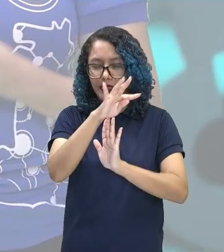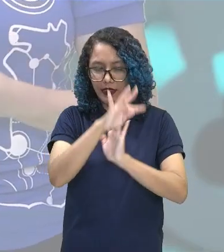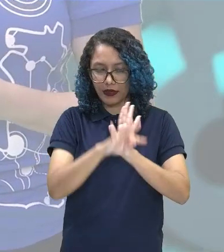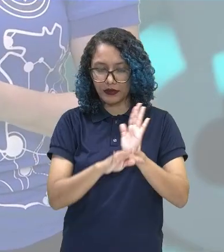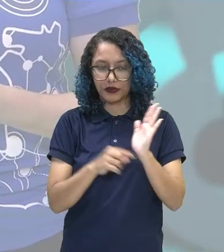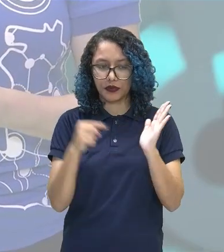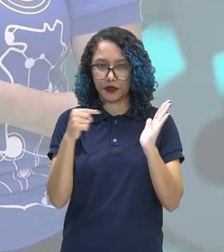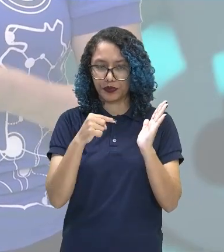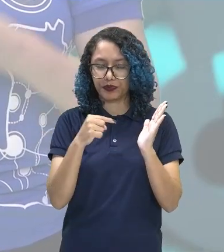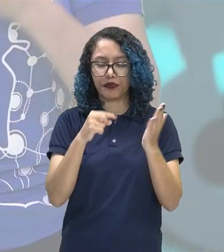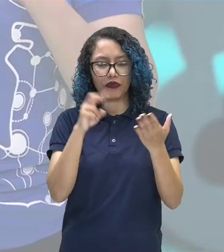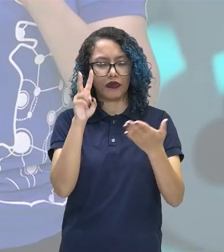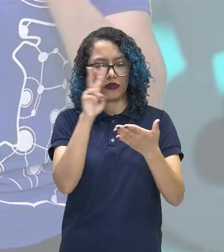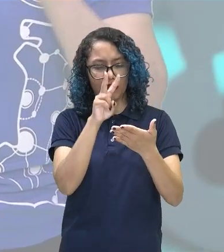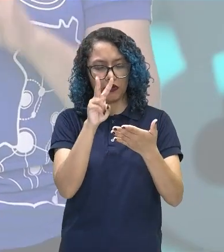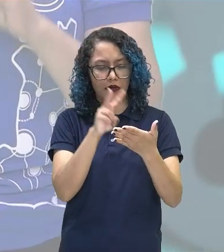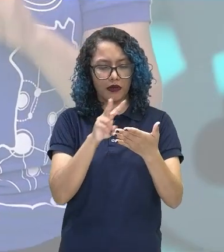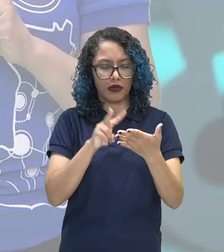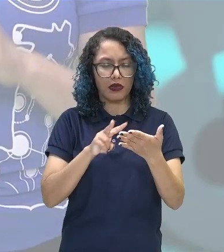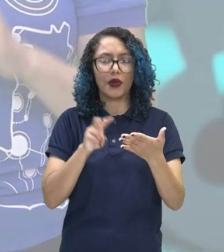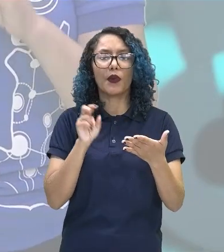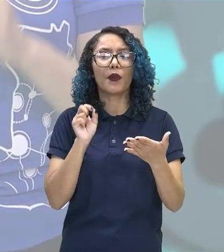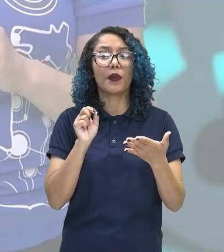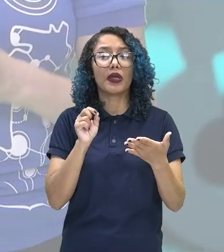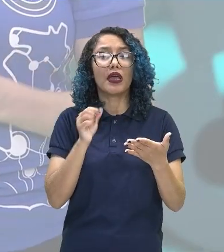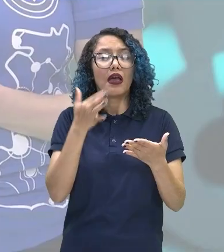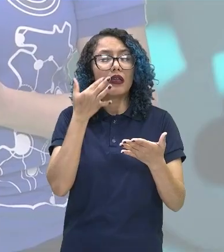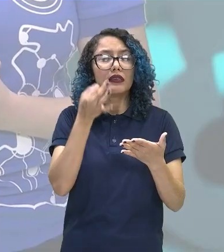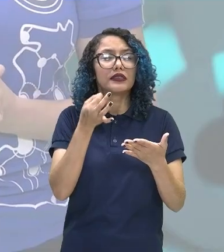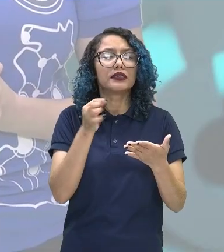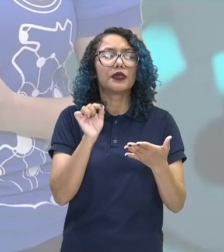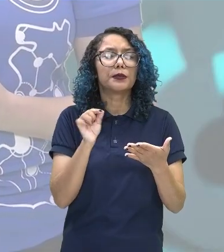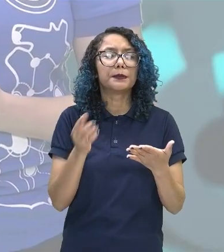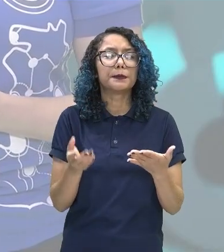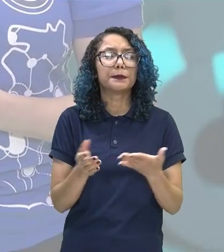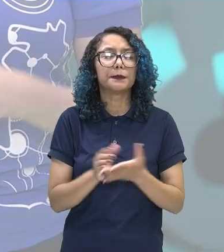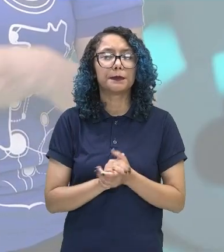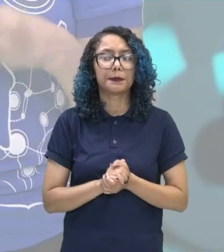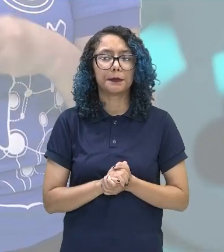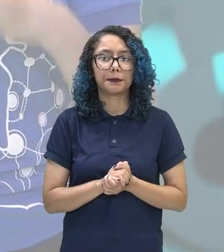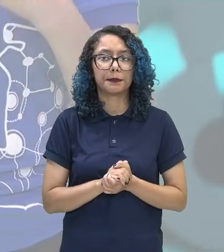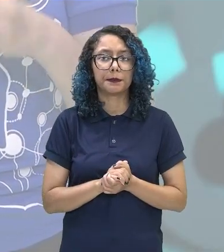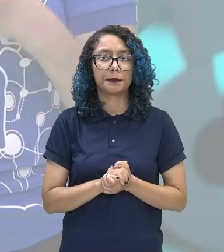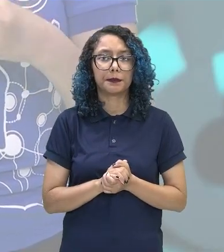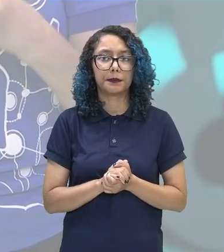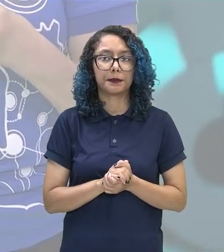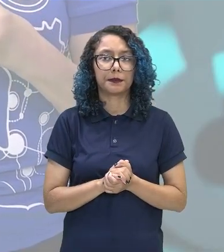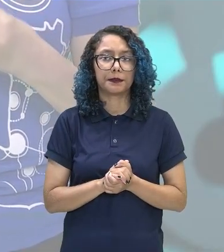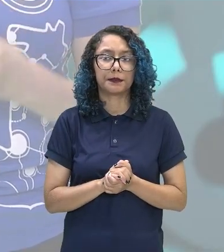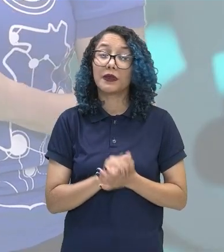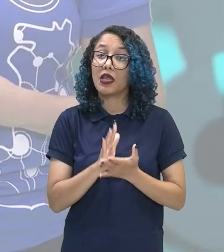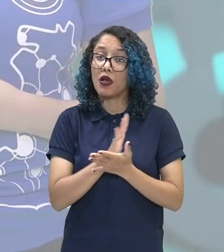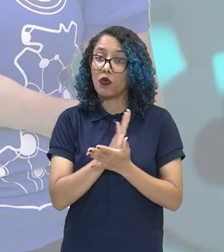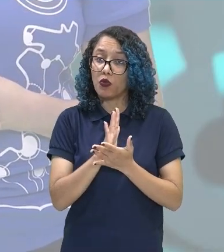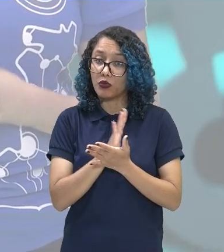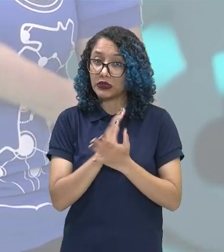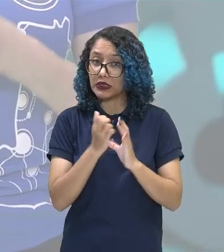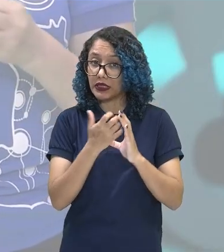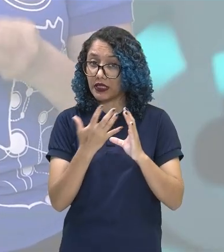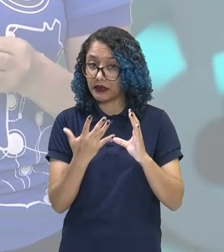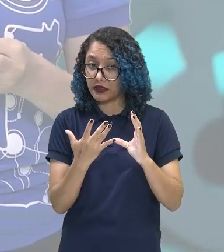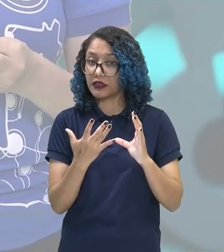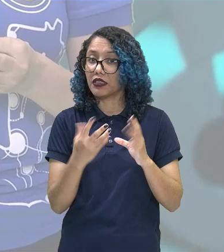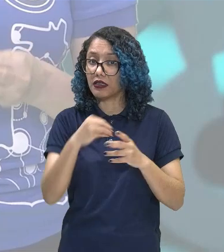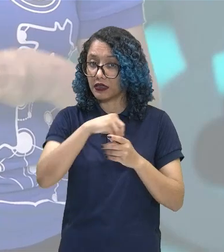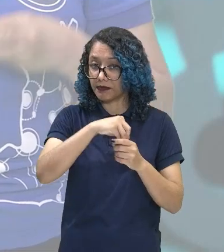para ler, a gente deve prestar atenção, né, em alguns elementos que existem